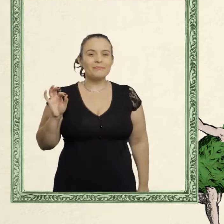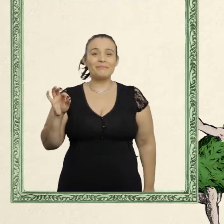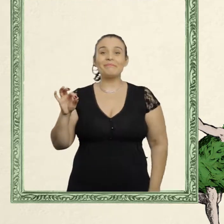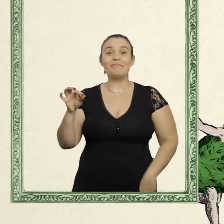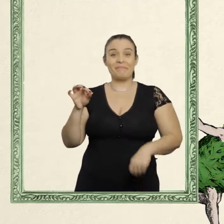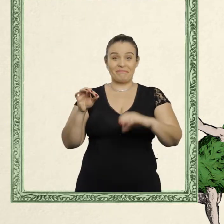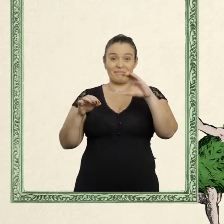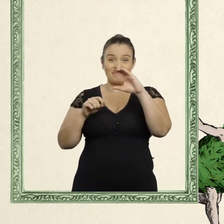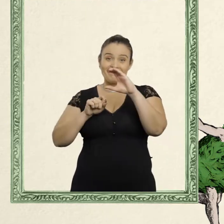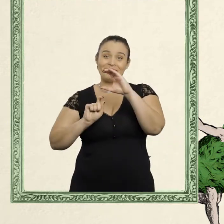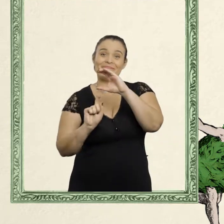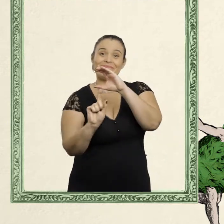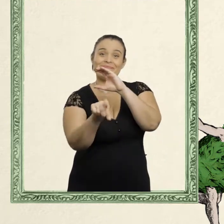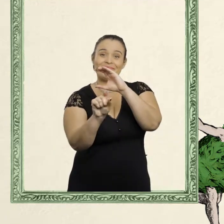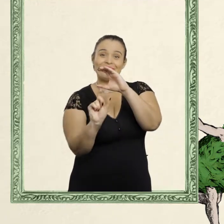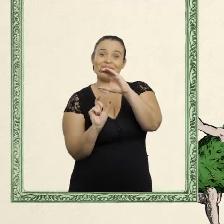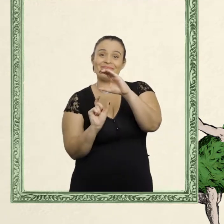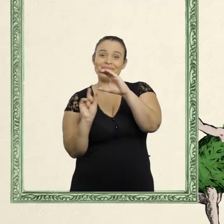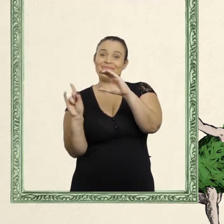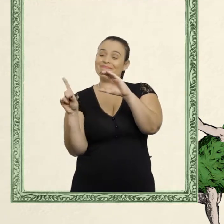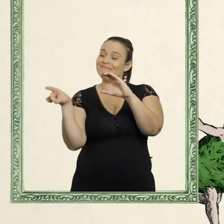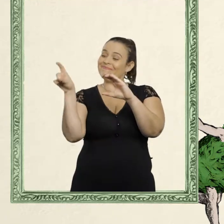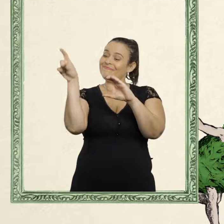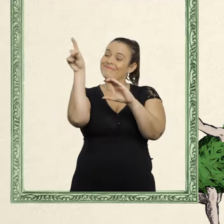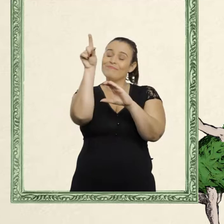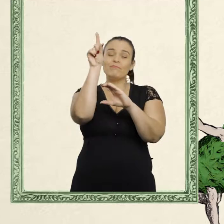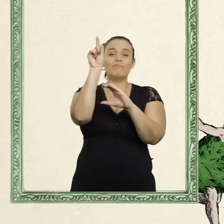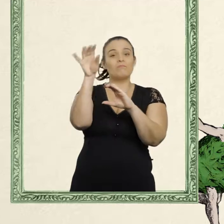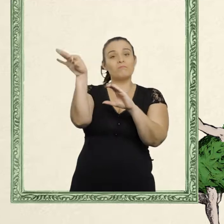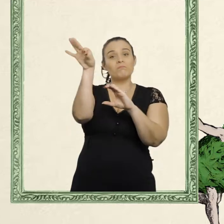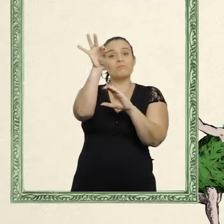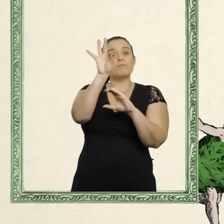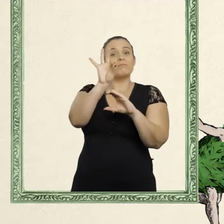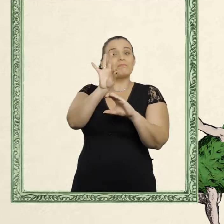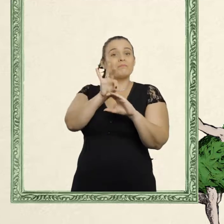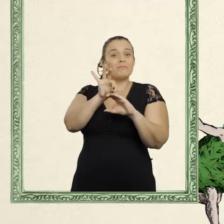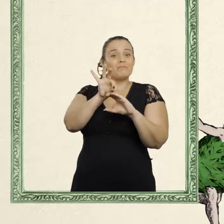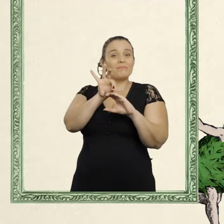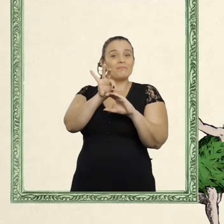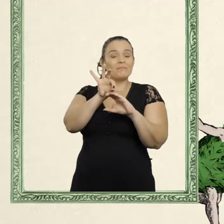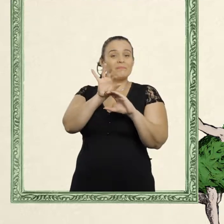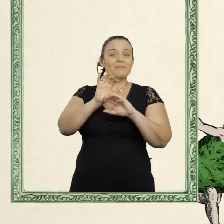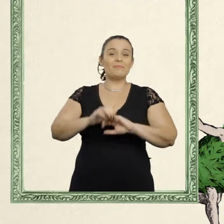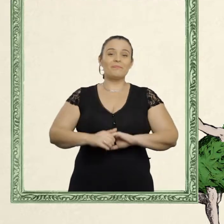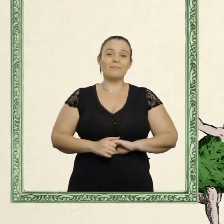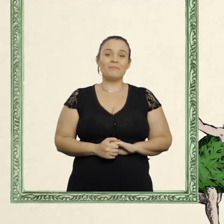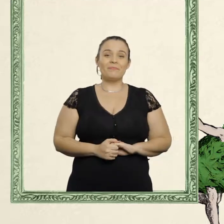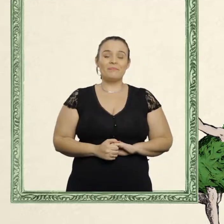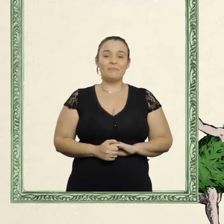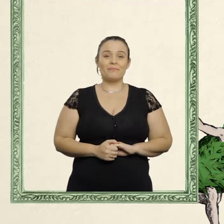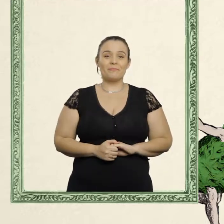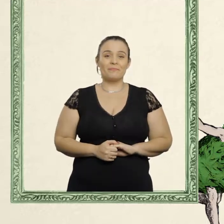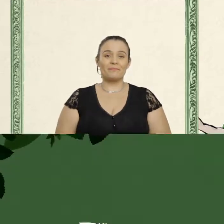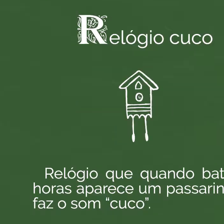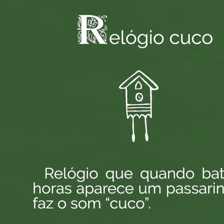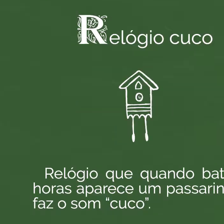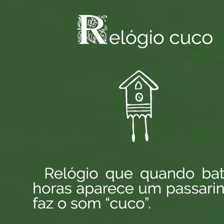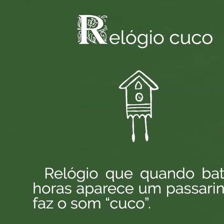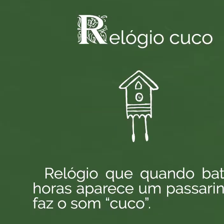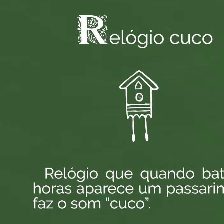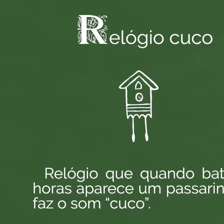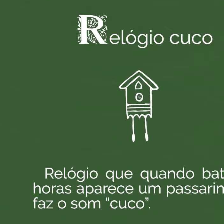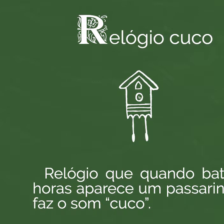brava. Wendy viu Sininho pousando sobre um relógio cuco e achou a fadinha linda.